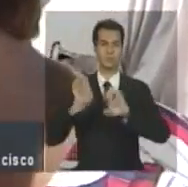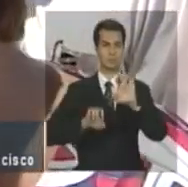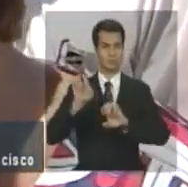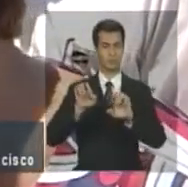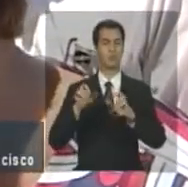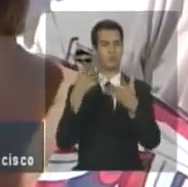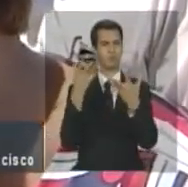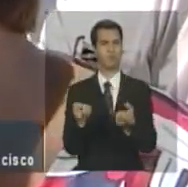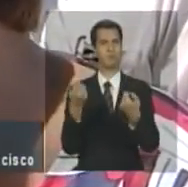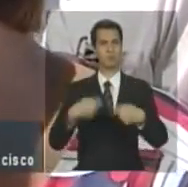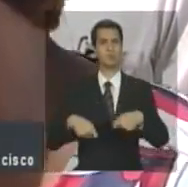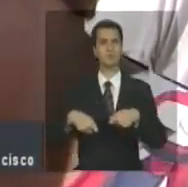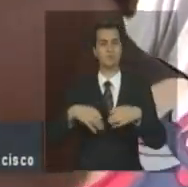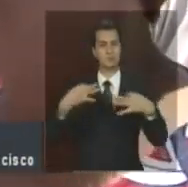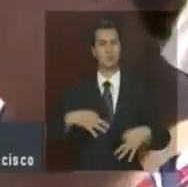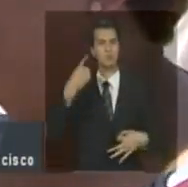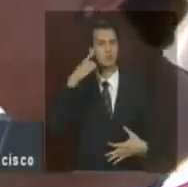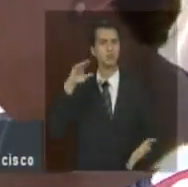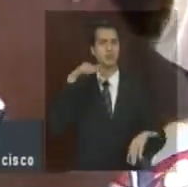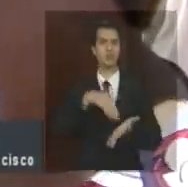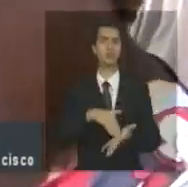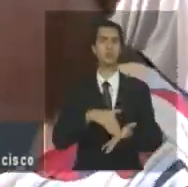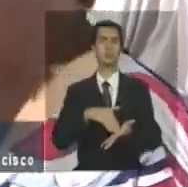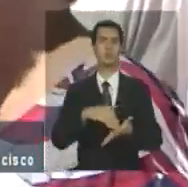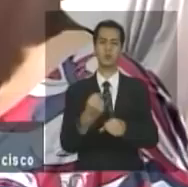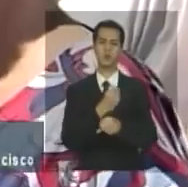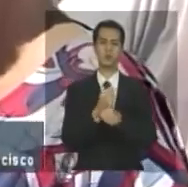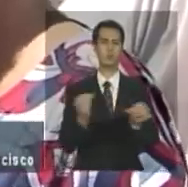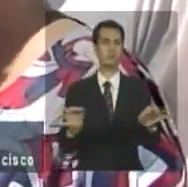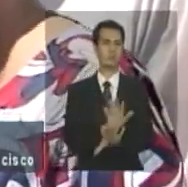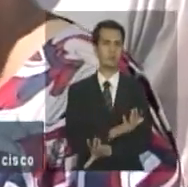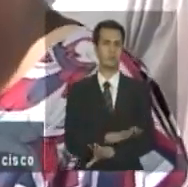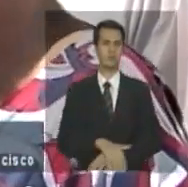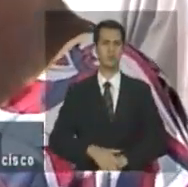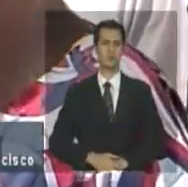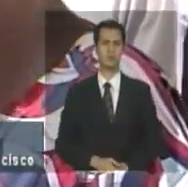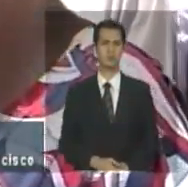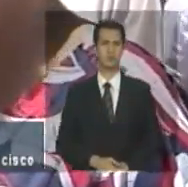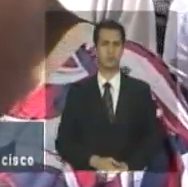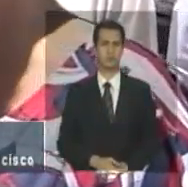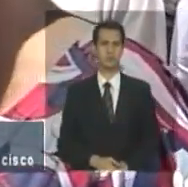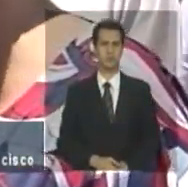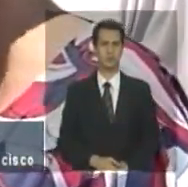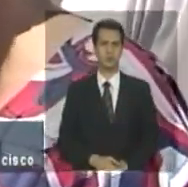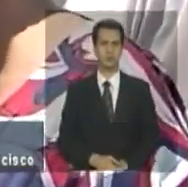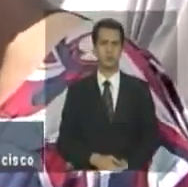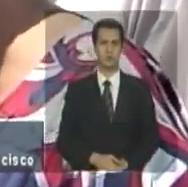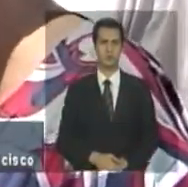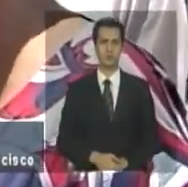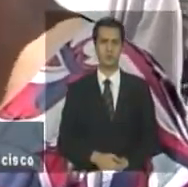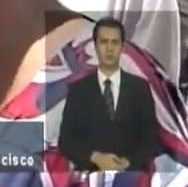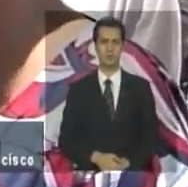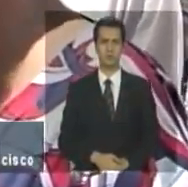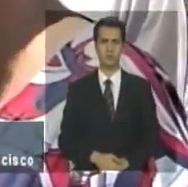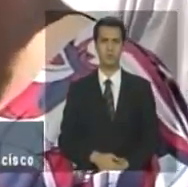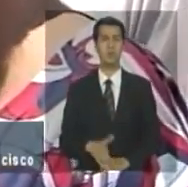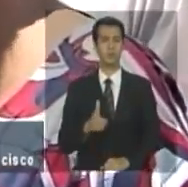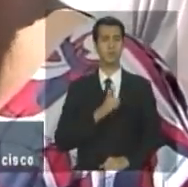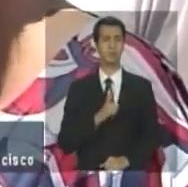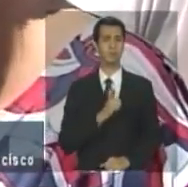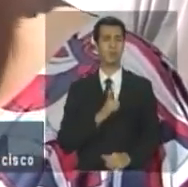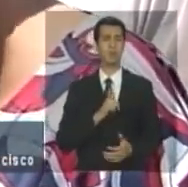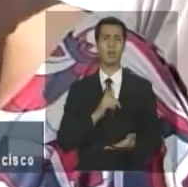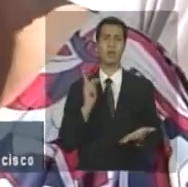feita. Nós teremos prazo para entrega de obra. Isso não vem acontecendo, né? Olha, tem vários motivos, mas eu posso